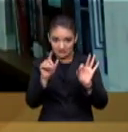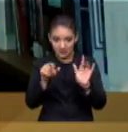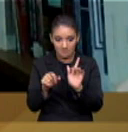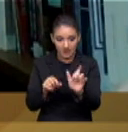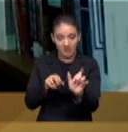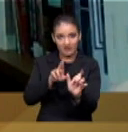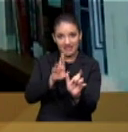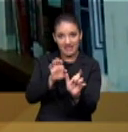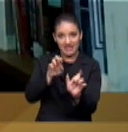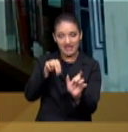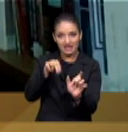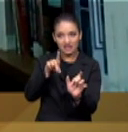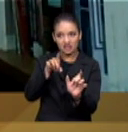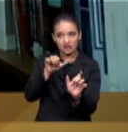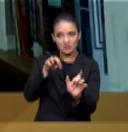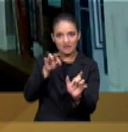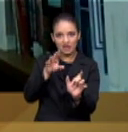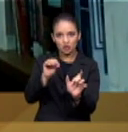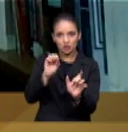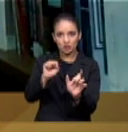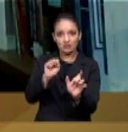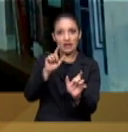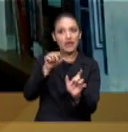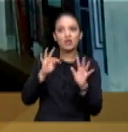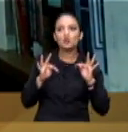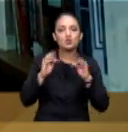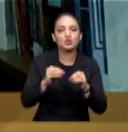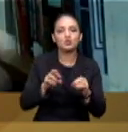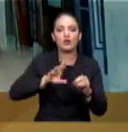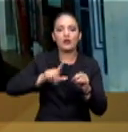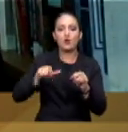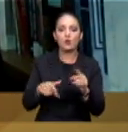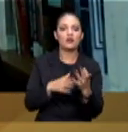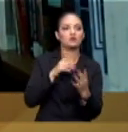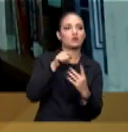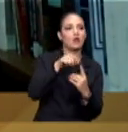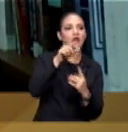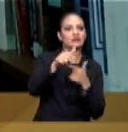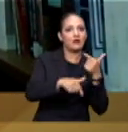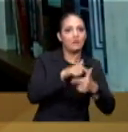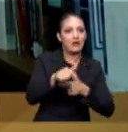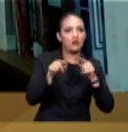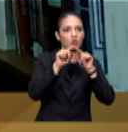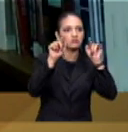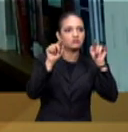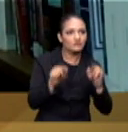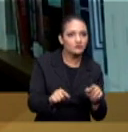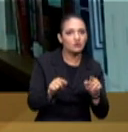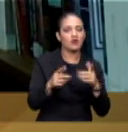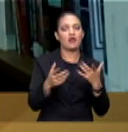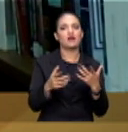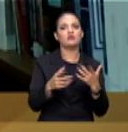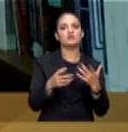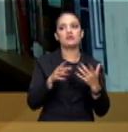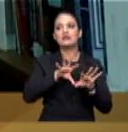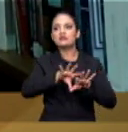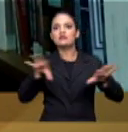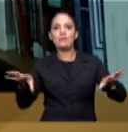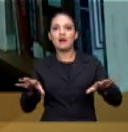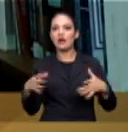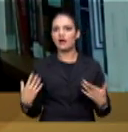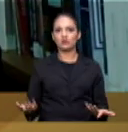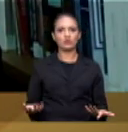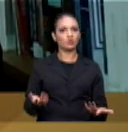tudo, e não apenas rendimentos dos trabalhadores, dos funcionários ou empregados, como pretende a Receita Federal.